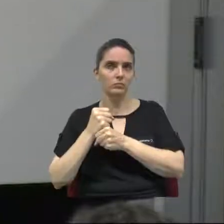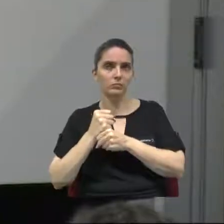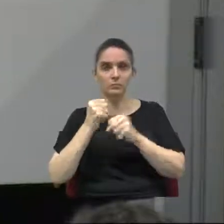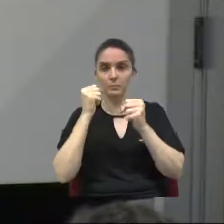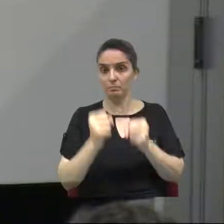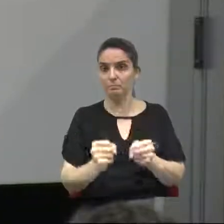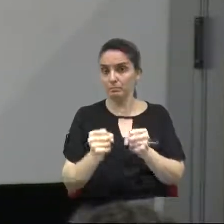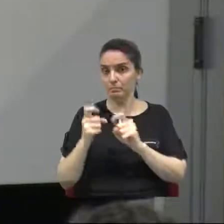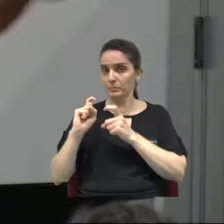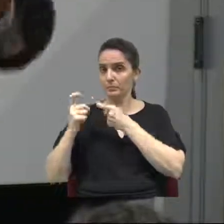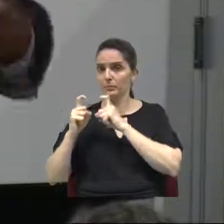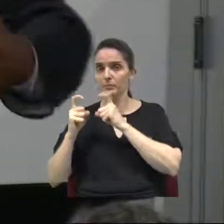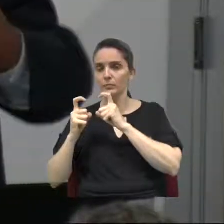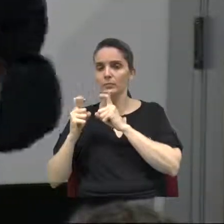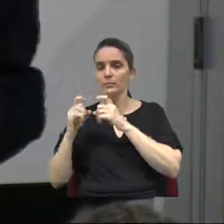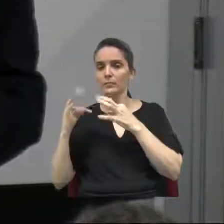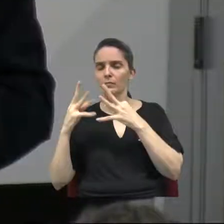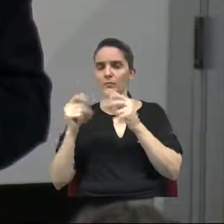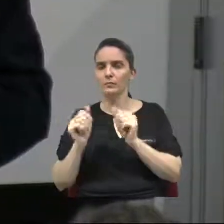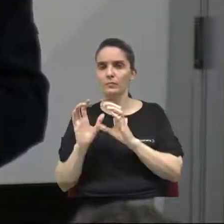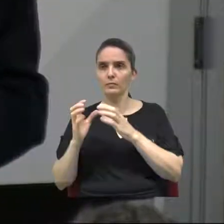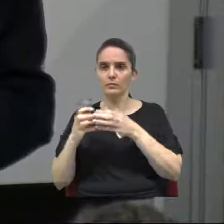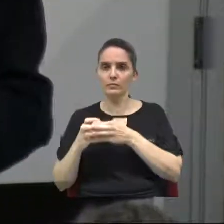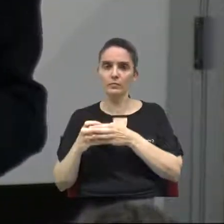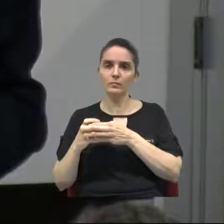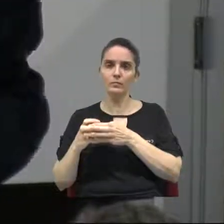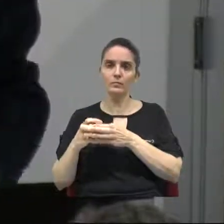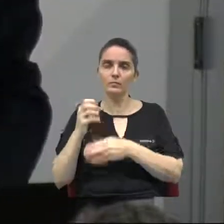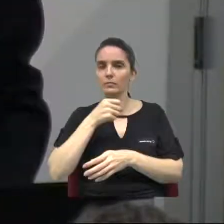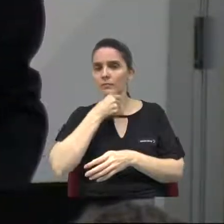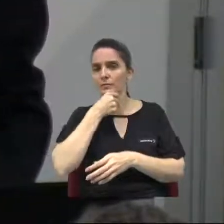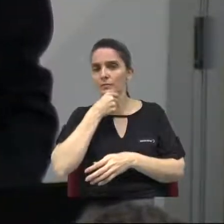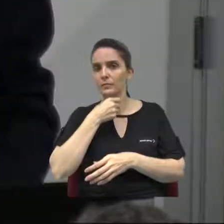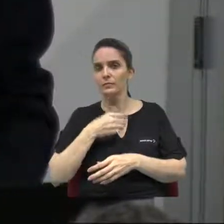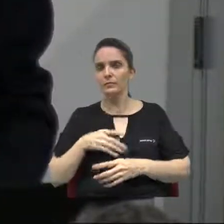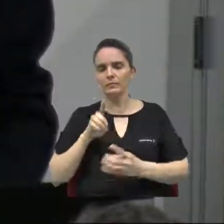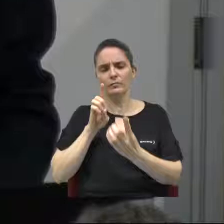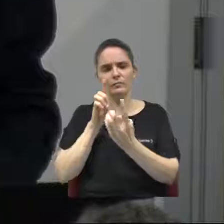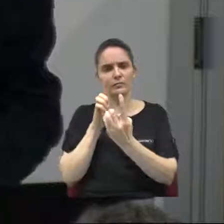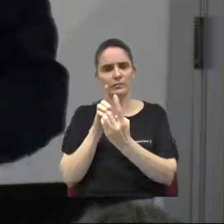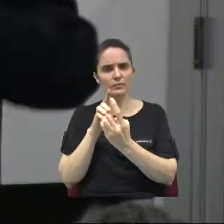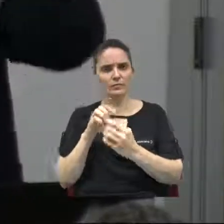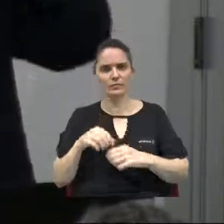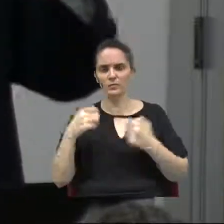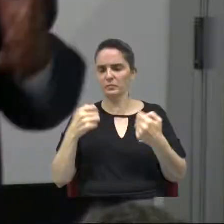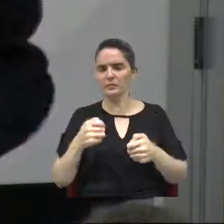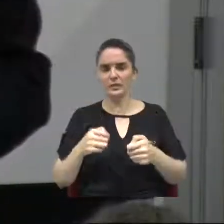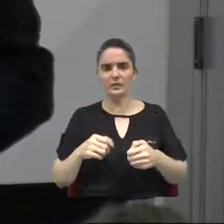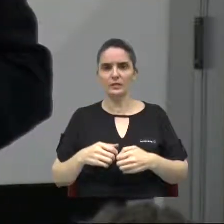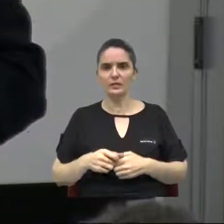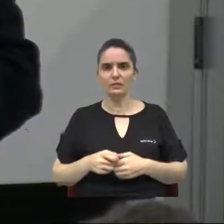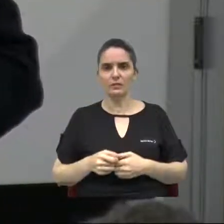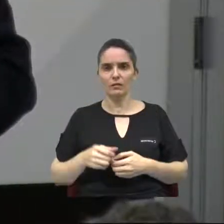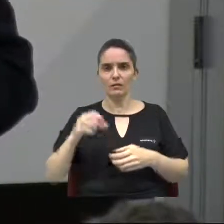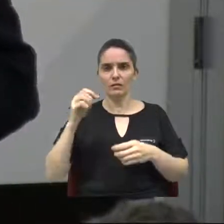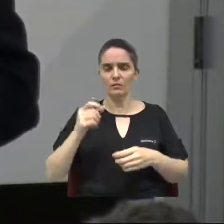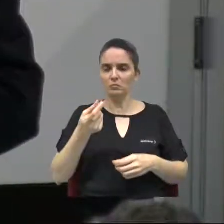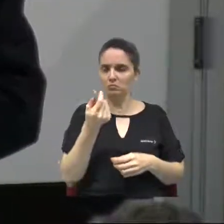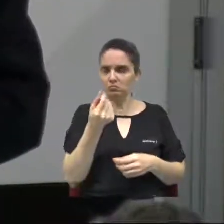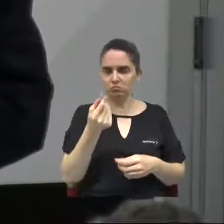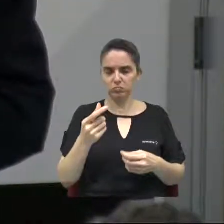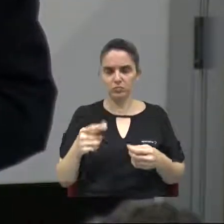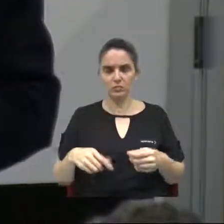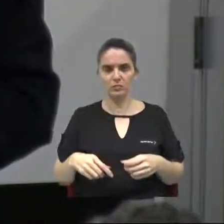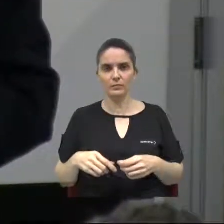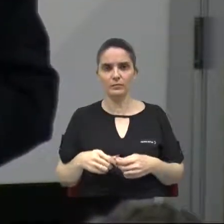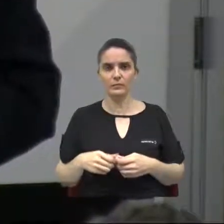lá os terceira idade que já são atendidos. Não precisava ser uma coisa astronômica, não precisava gastar recursos, né?